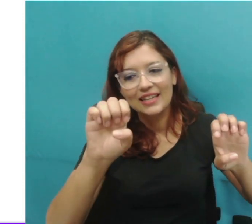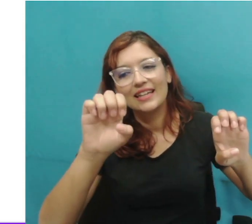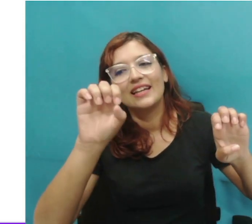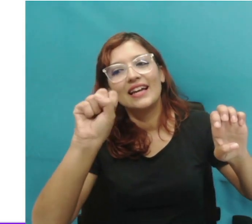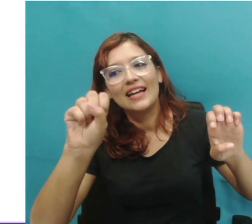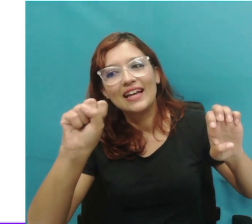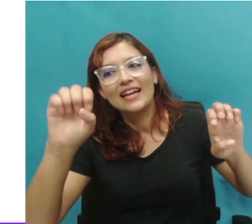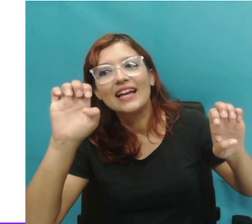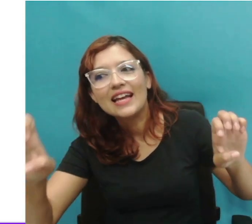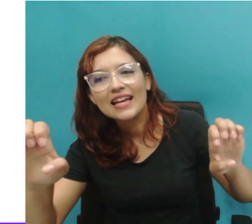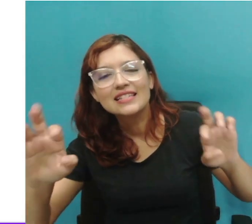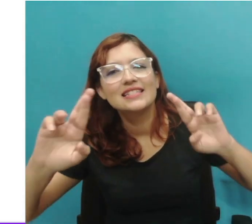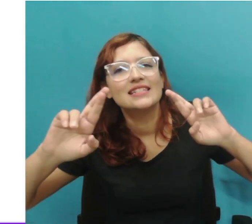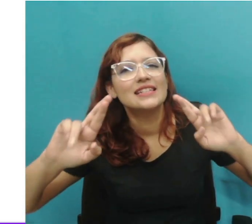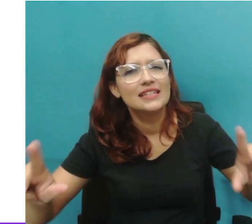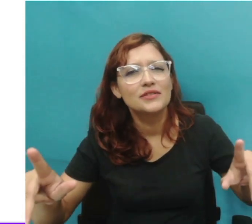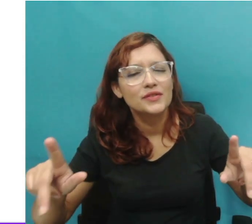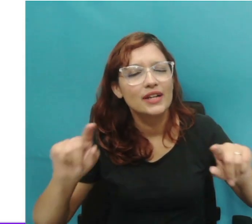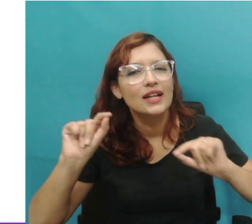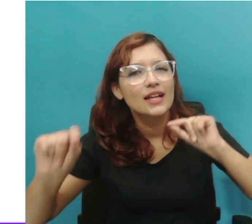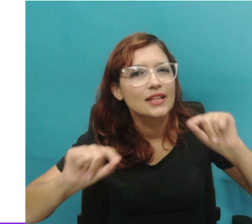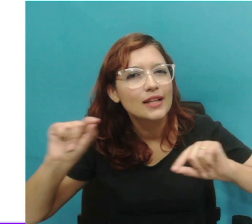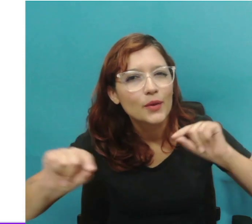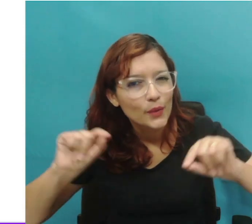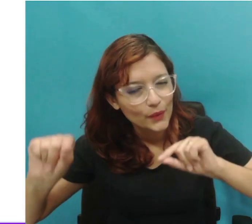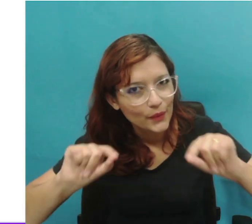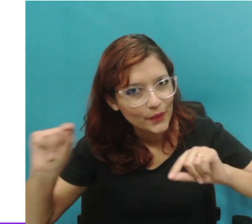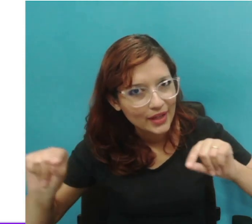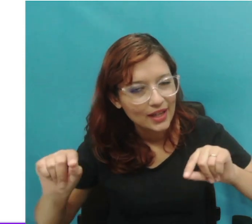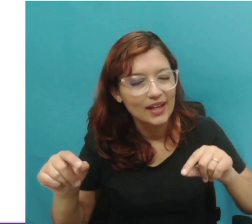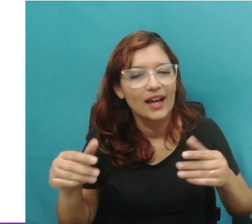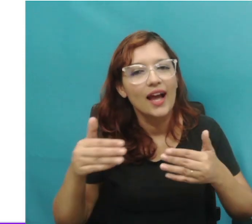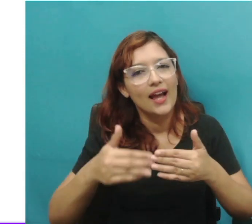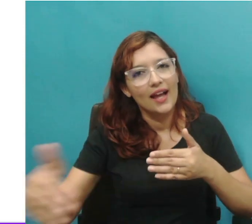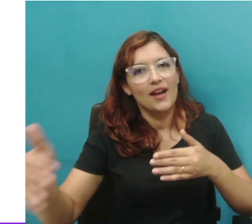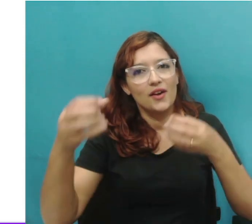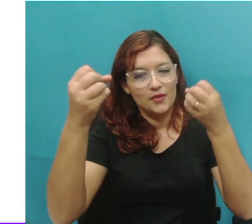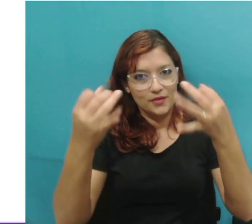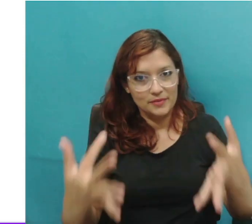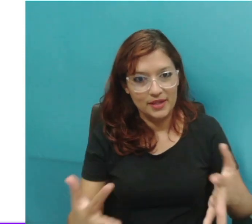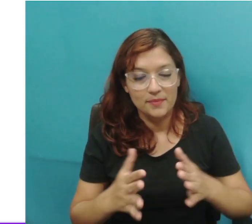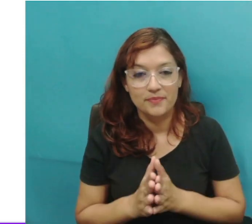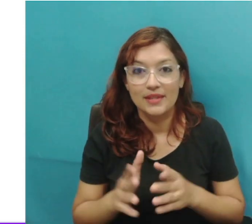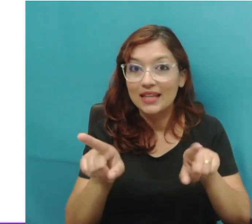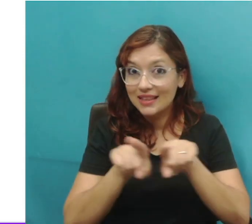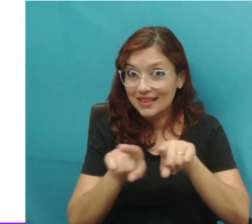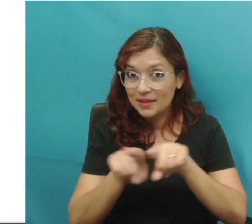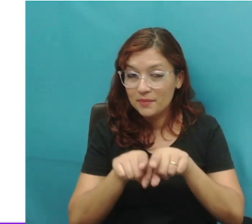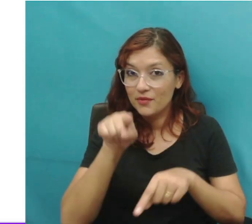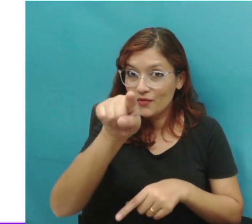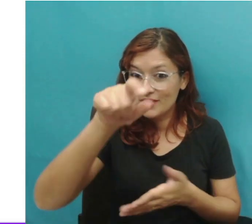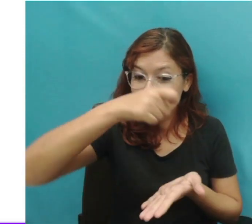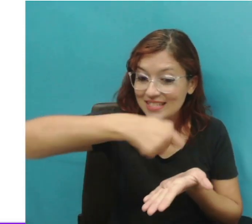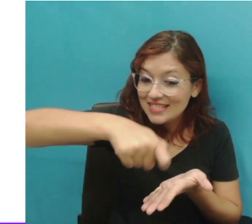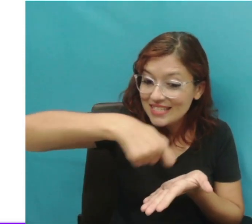é que usa este e quando é que usa esse. Porque eles são usados de forma diferente.